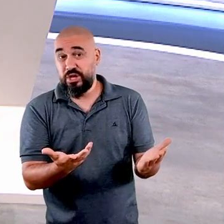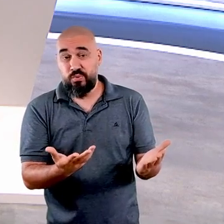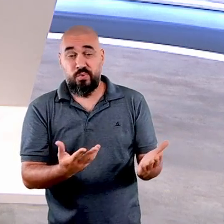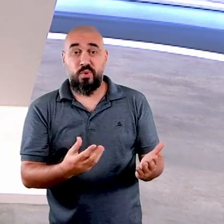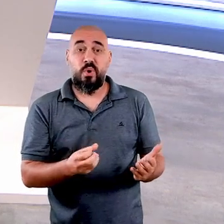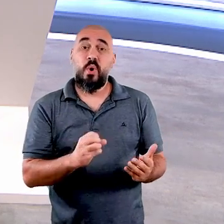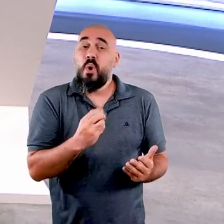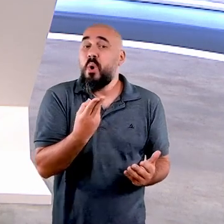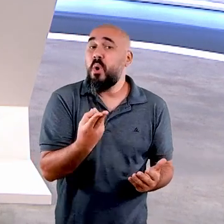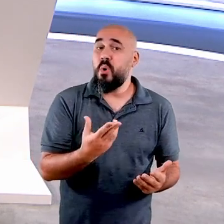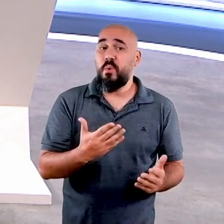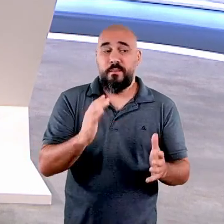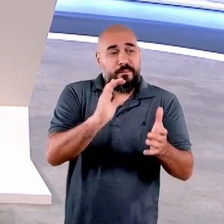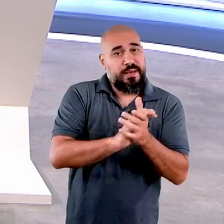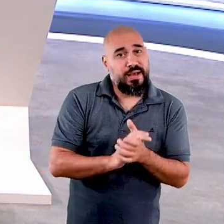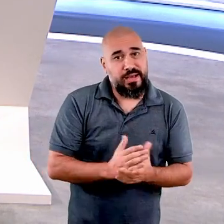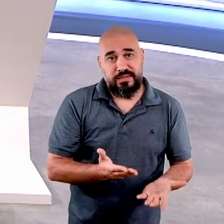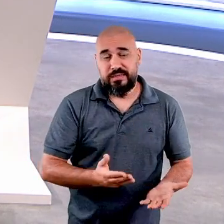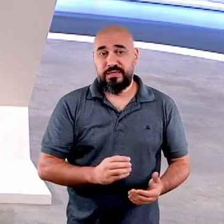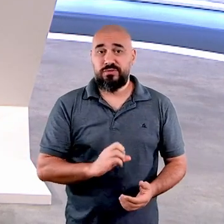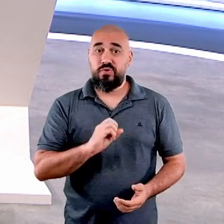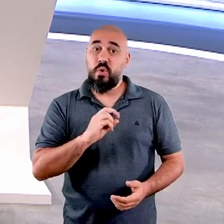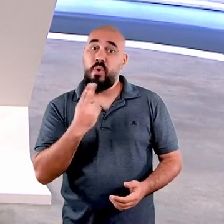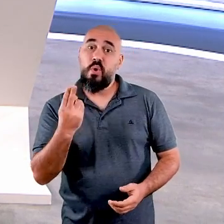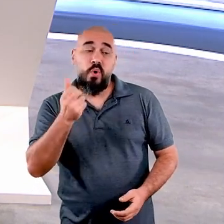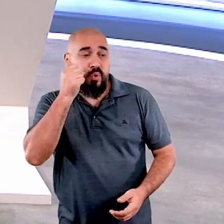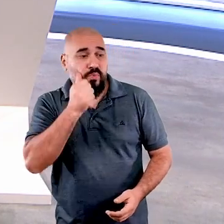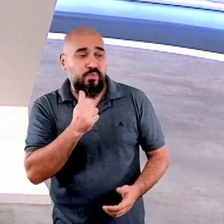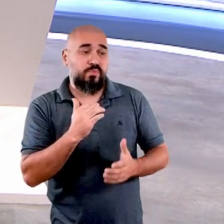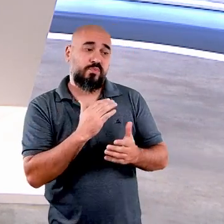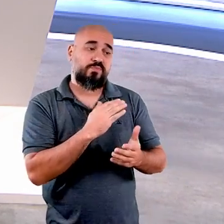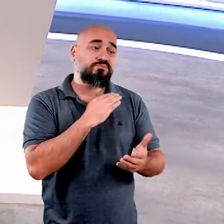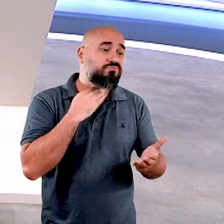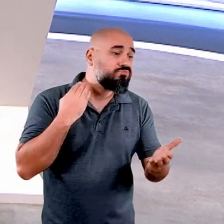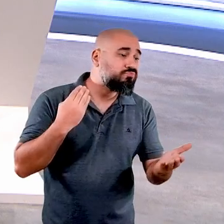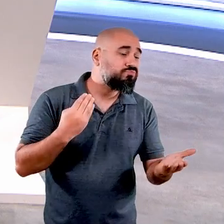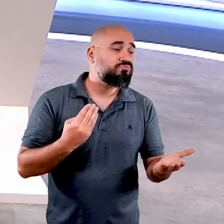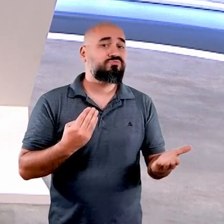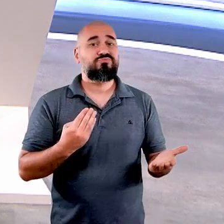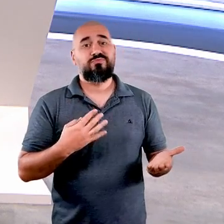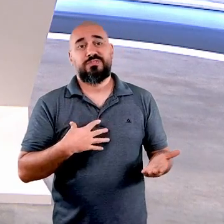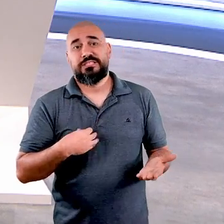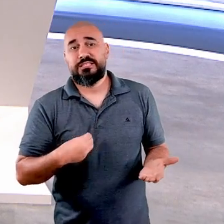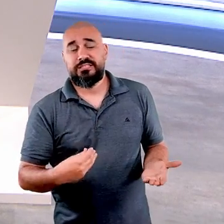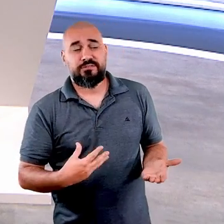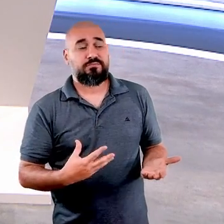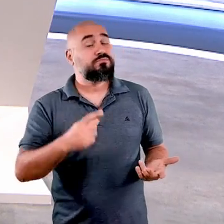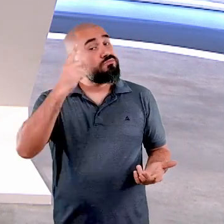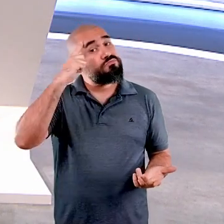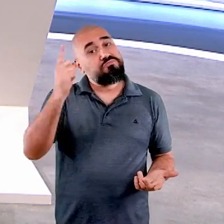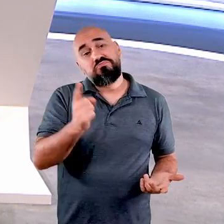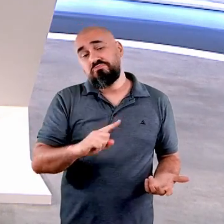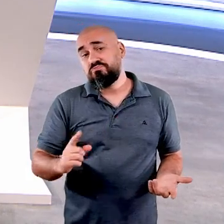amada, criada com tanto amor, e que hoje já não está mais aqui.